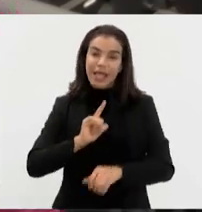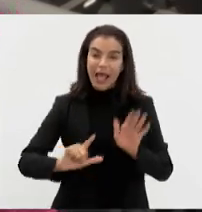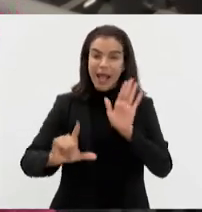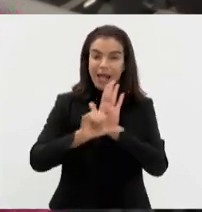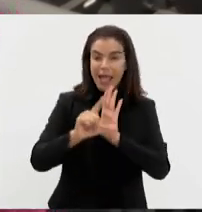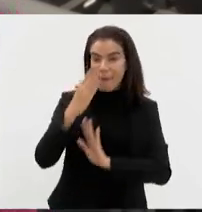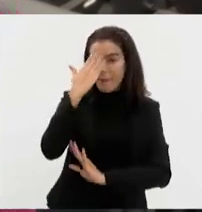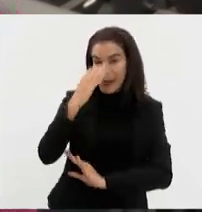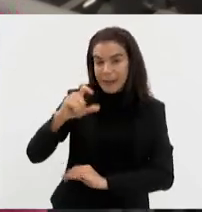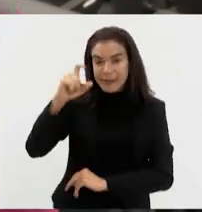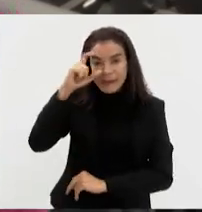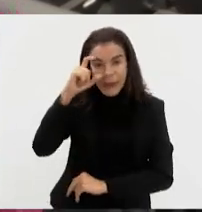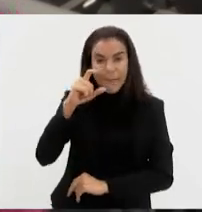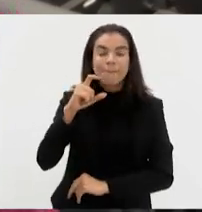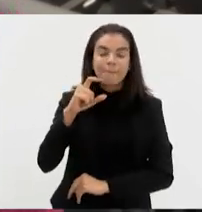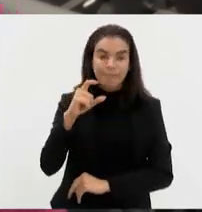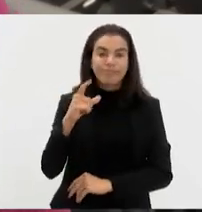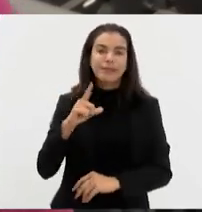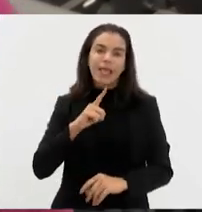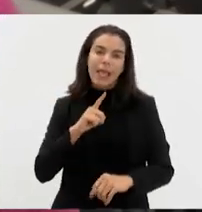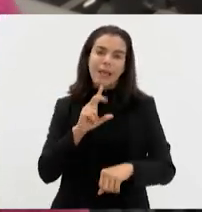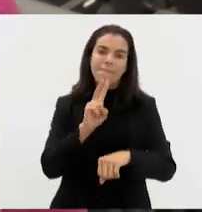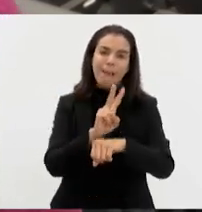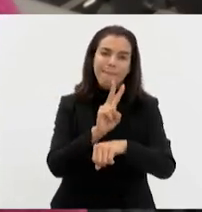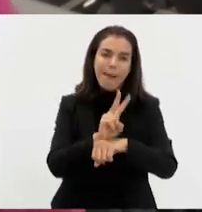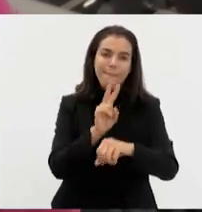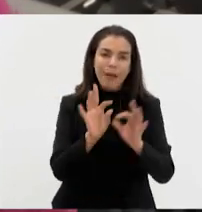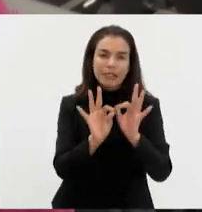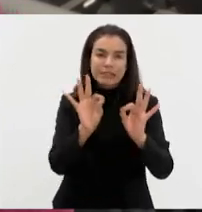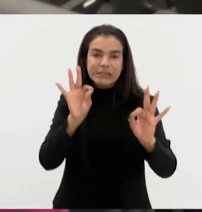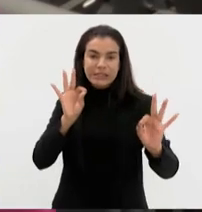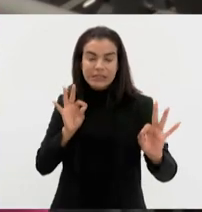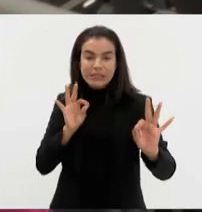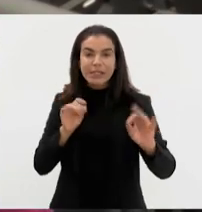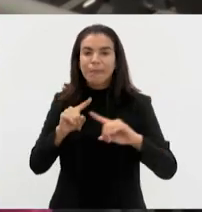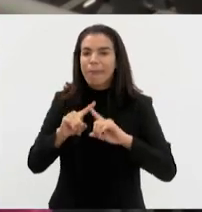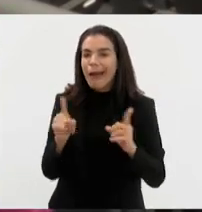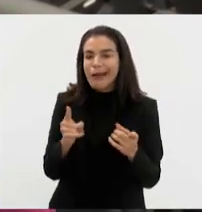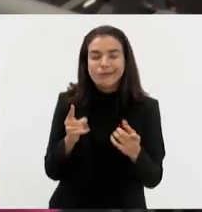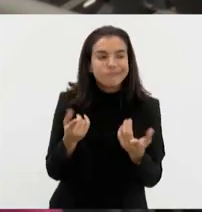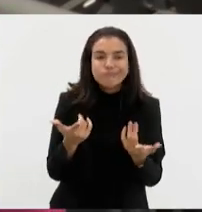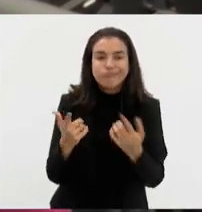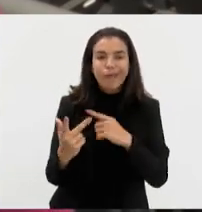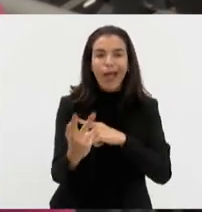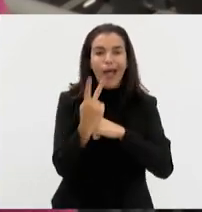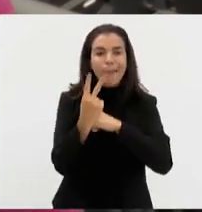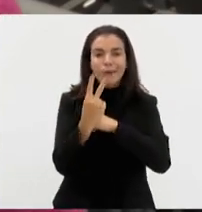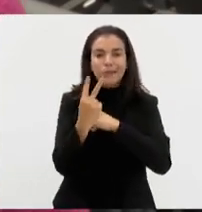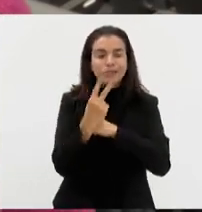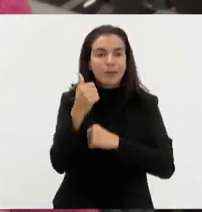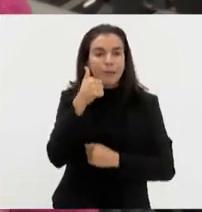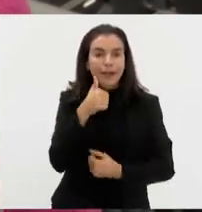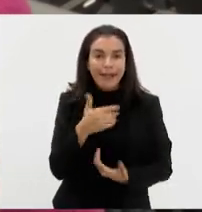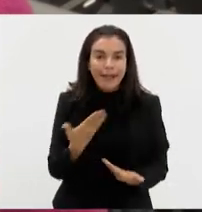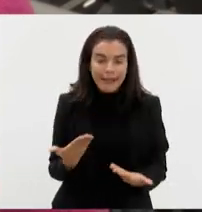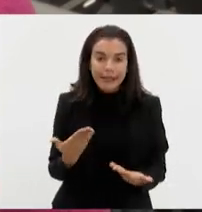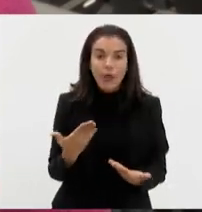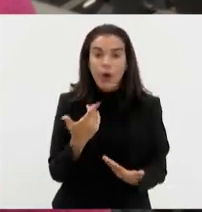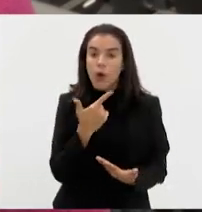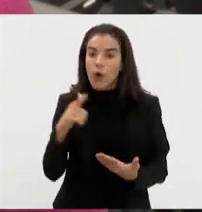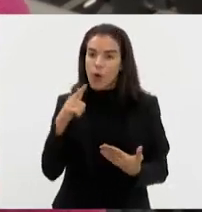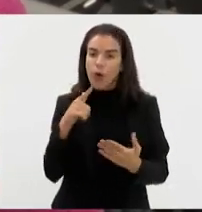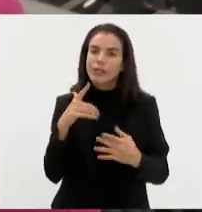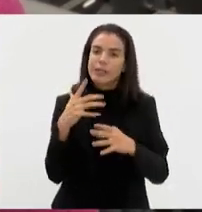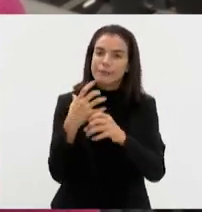da Penha, as medidas protetivas, mas elas por si só não estão garantindo a proteção das mulheres. Um dado